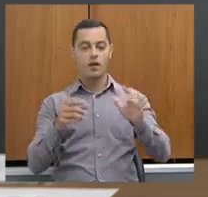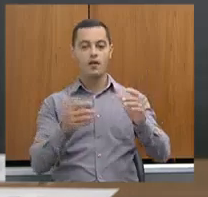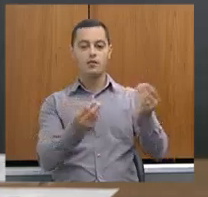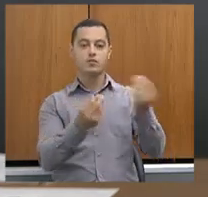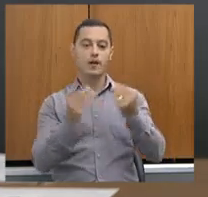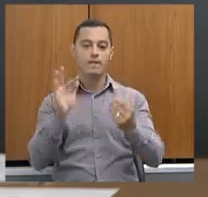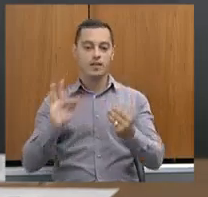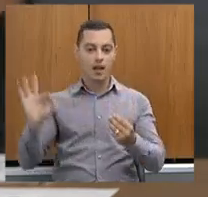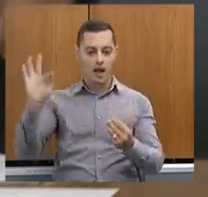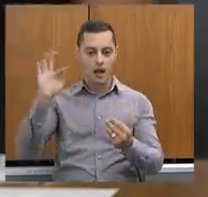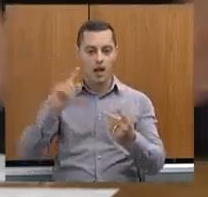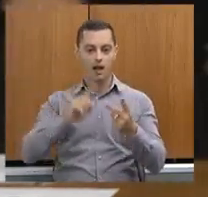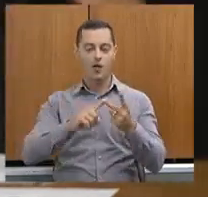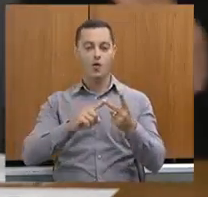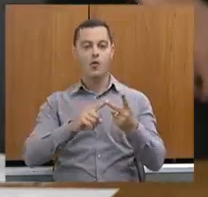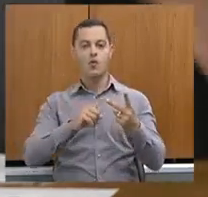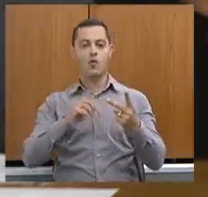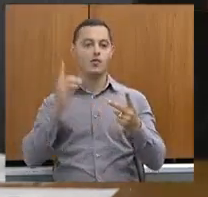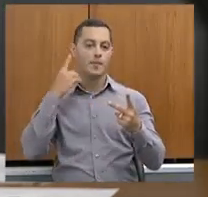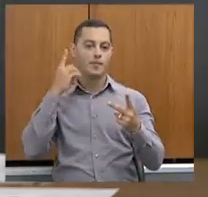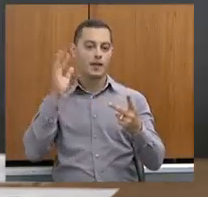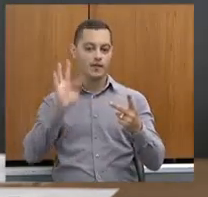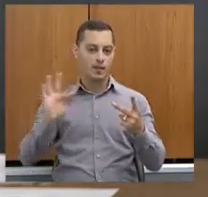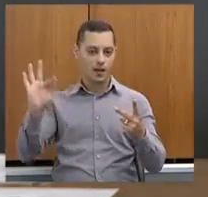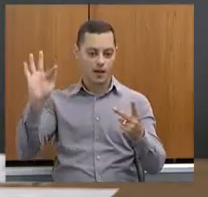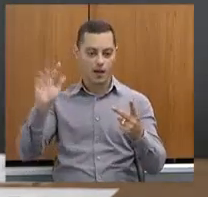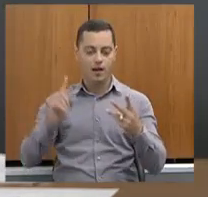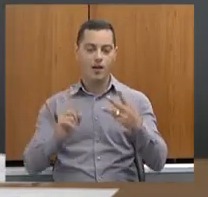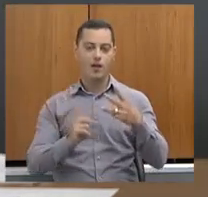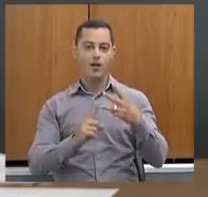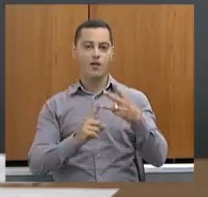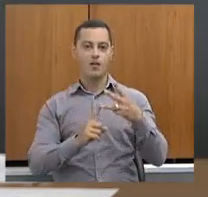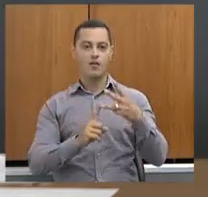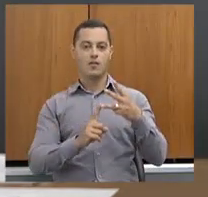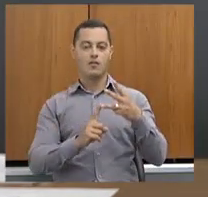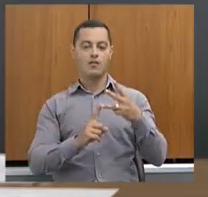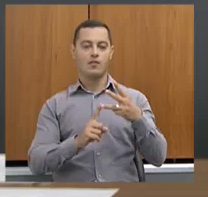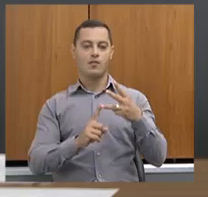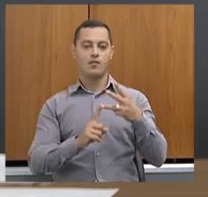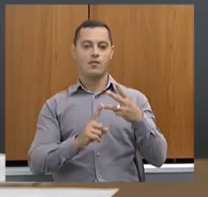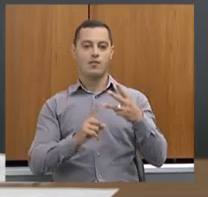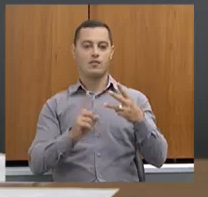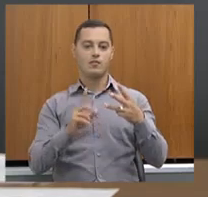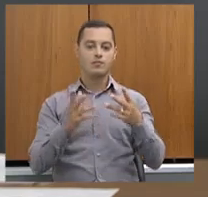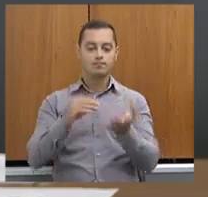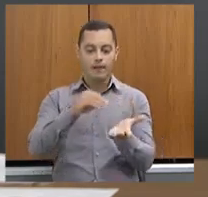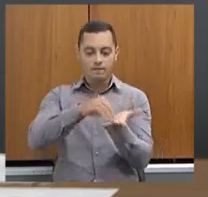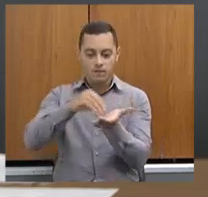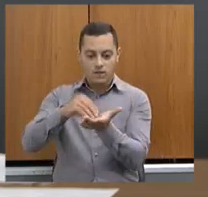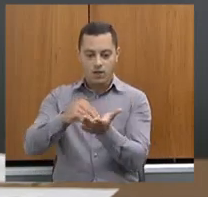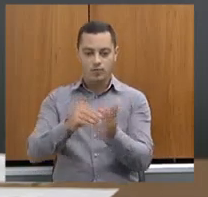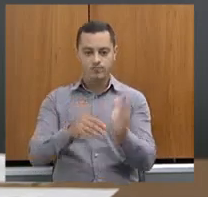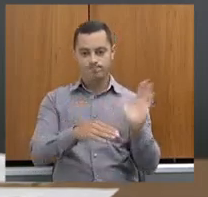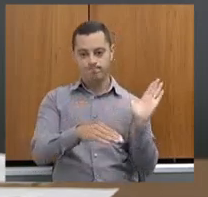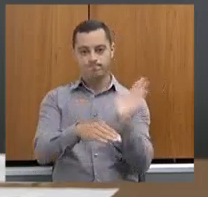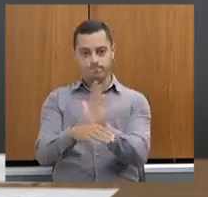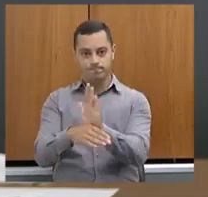dos deputados estaduais com origem em tac com origem e ressarcimento é